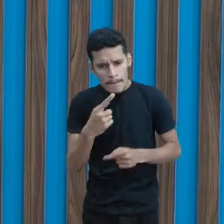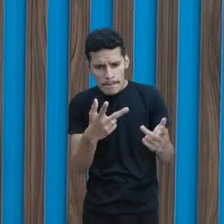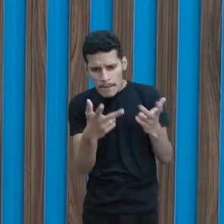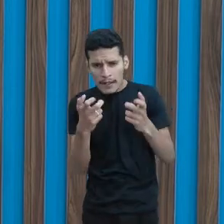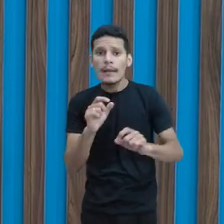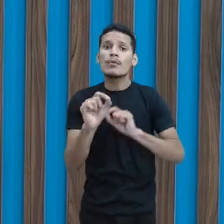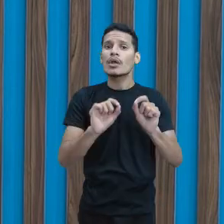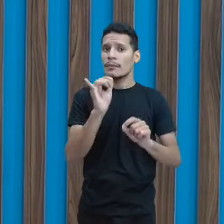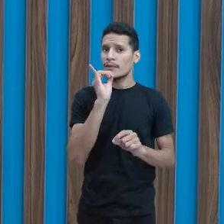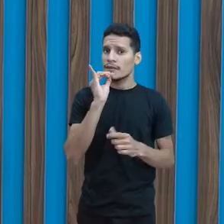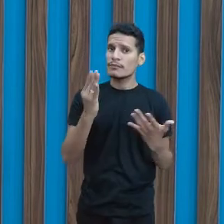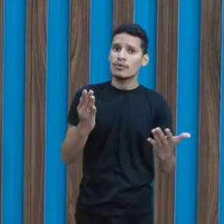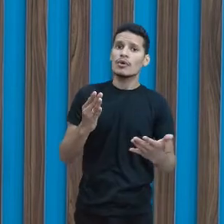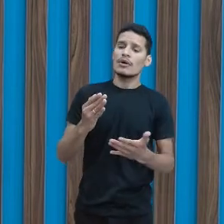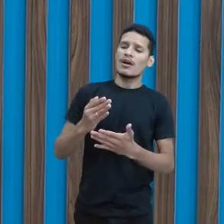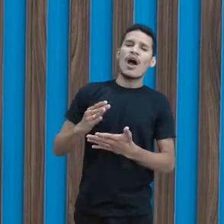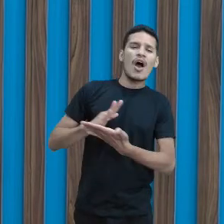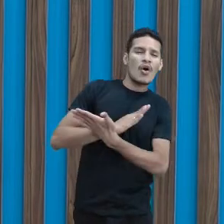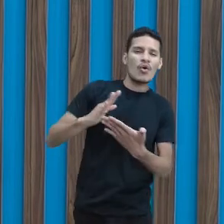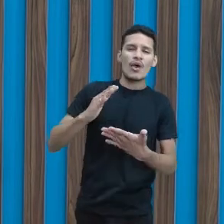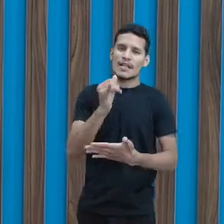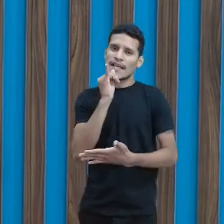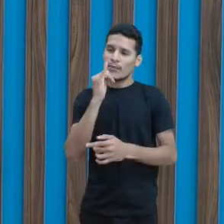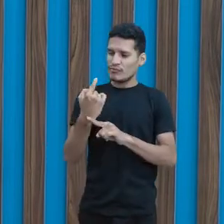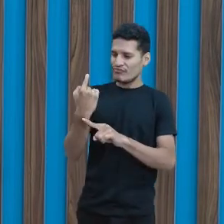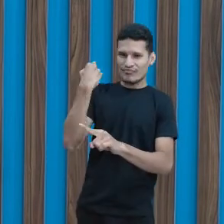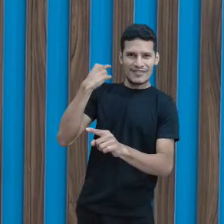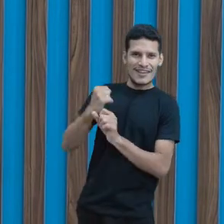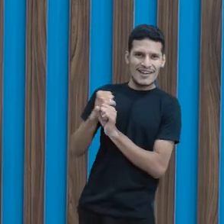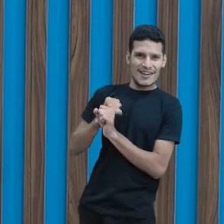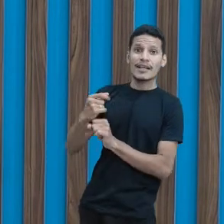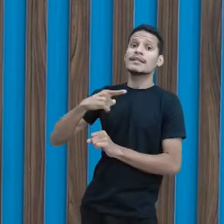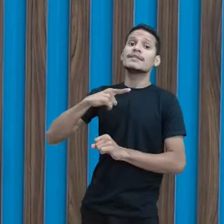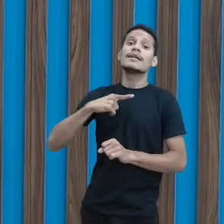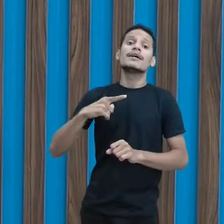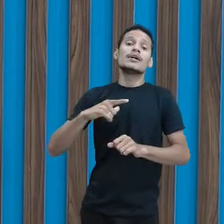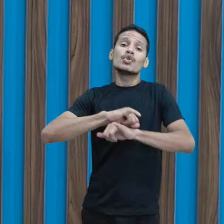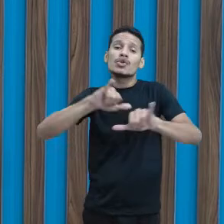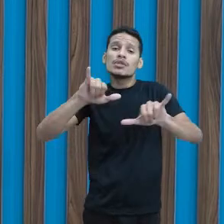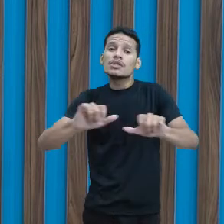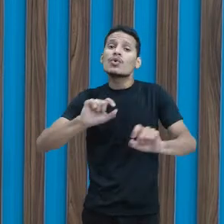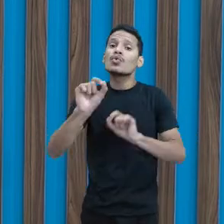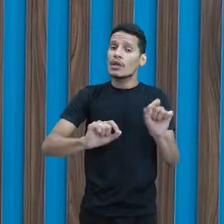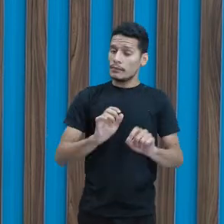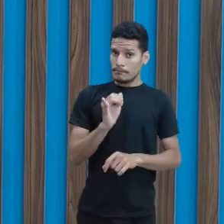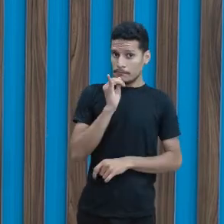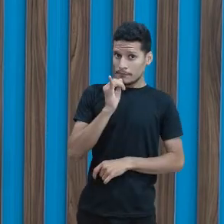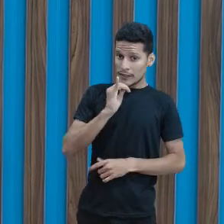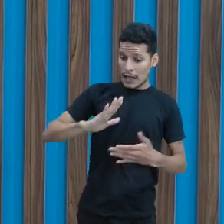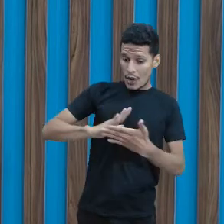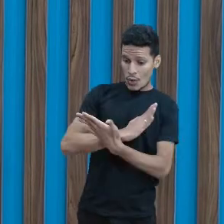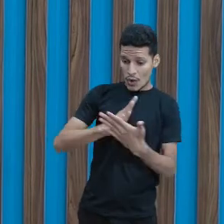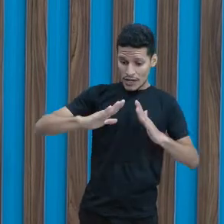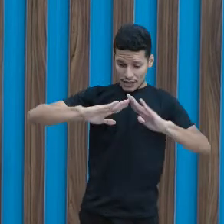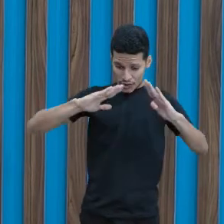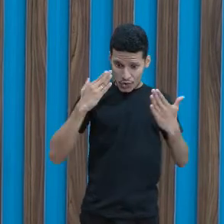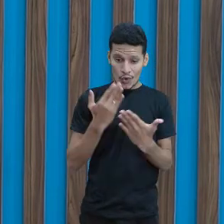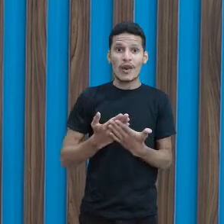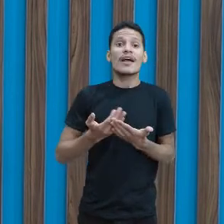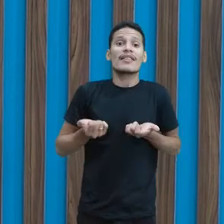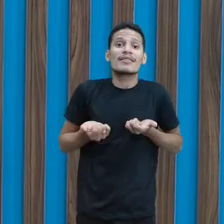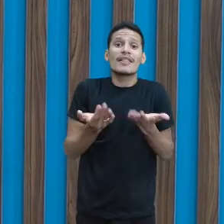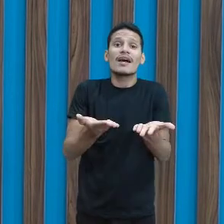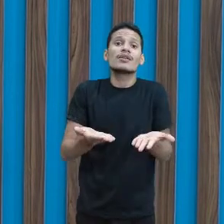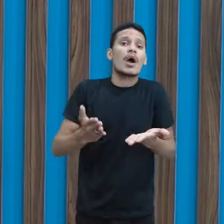outros exemplos, há um tempo atrás, circulava aí uma notícia, né, de que algumas escolas estavam entregando